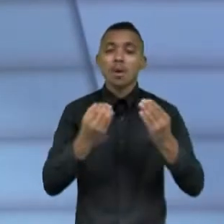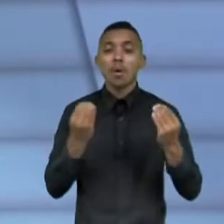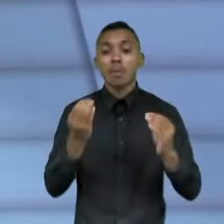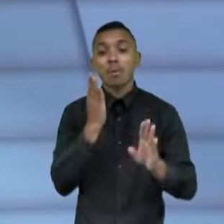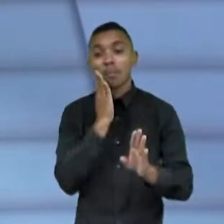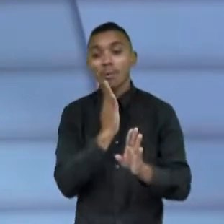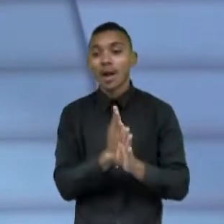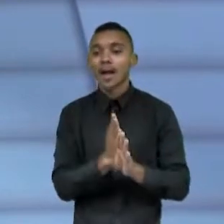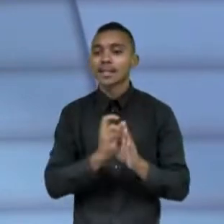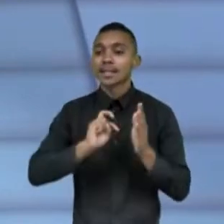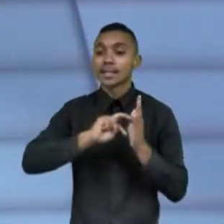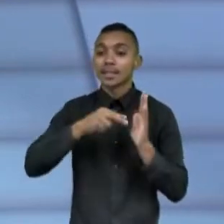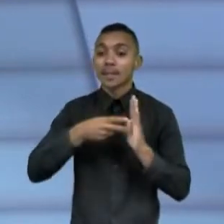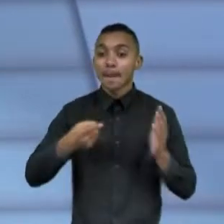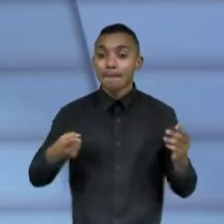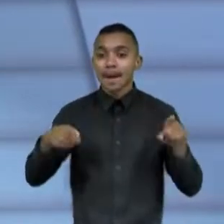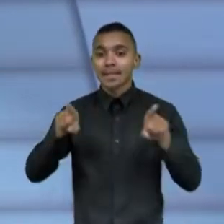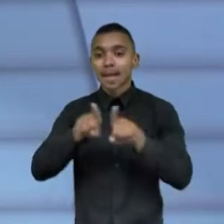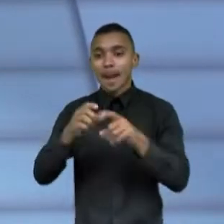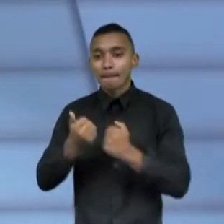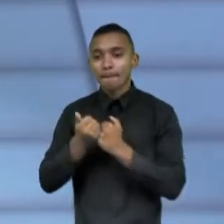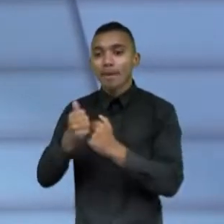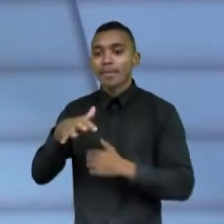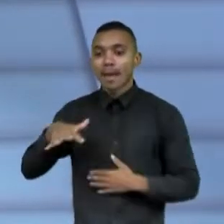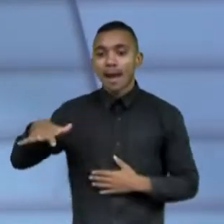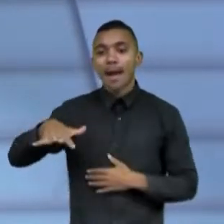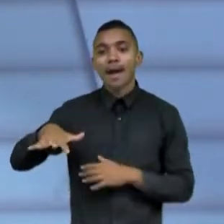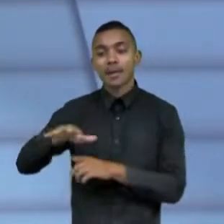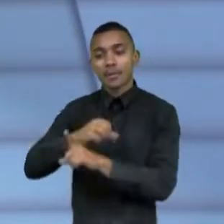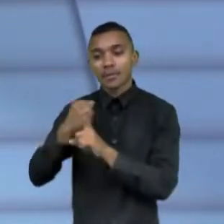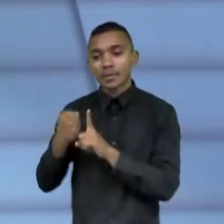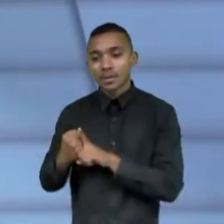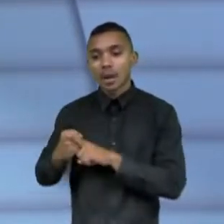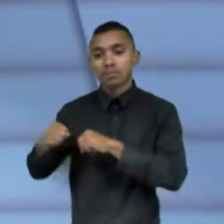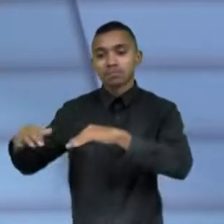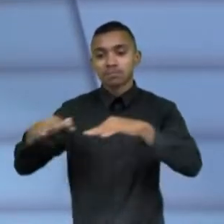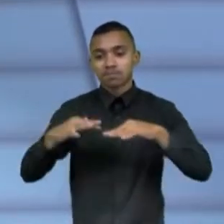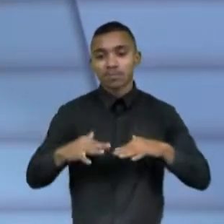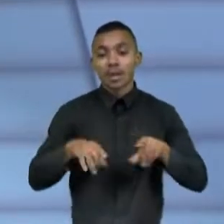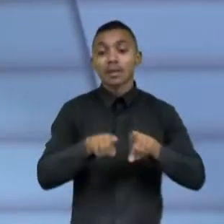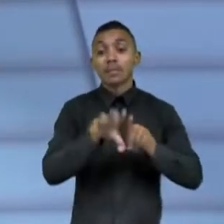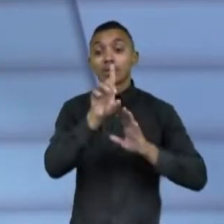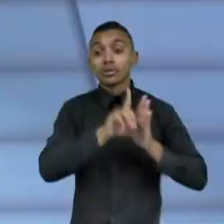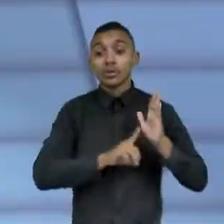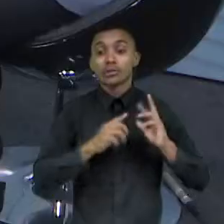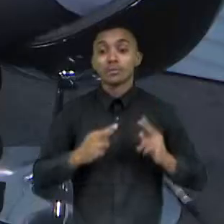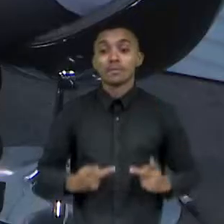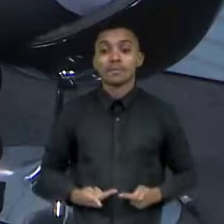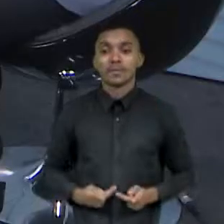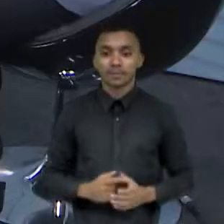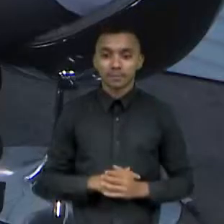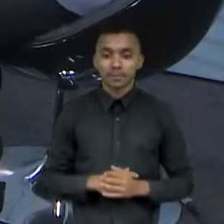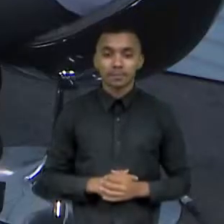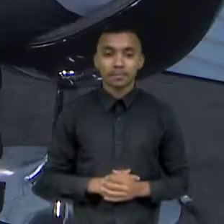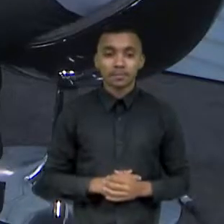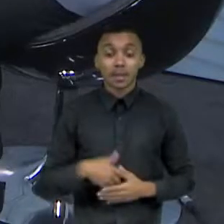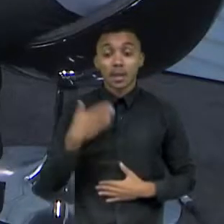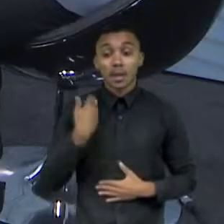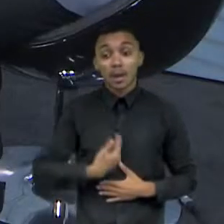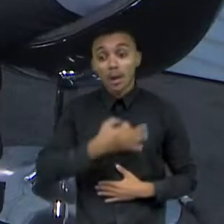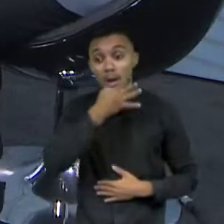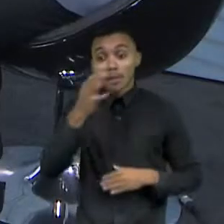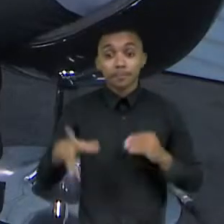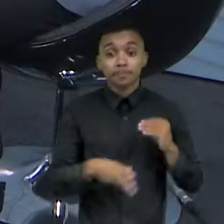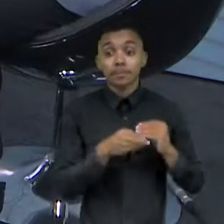grande parceiro, né, das lutas sociais e pela efetivação dos direitos humanos. Muito bem. Eu queria, Miguel, comentar que é